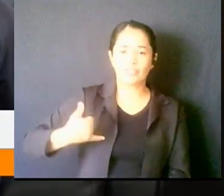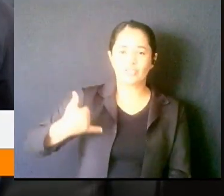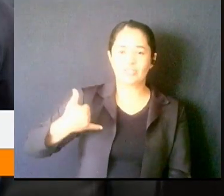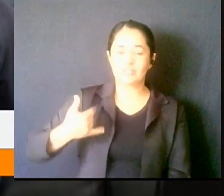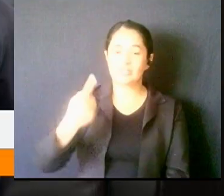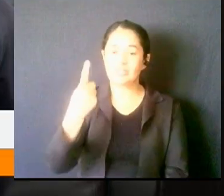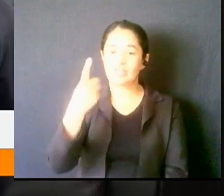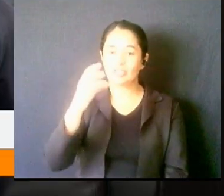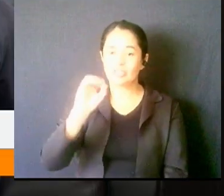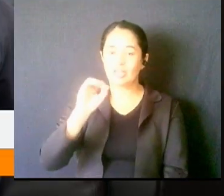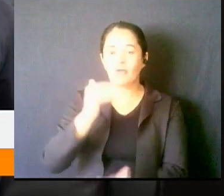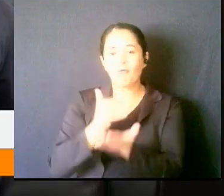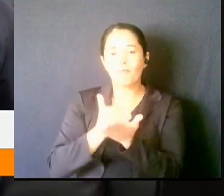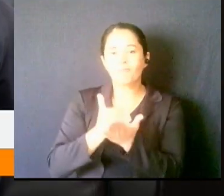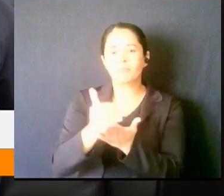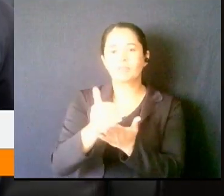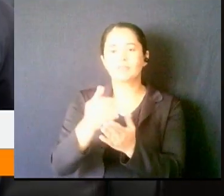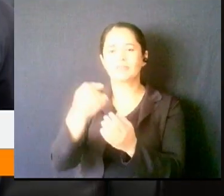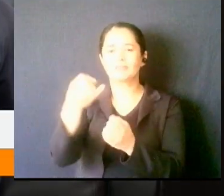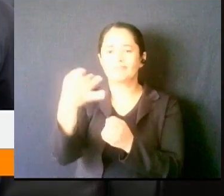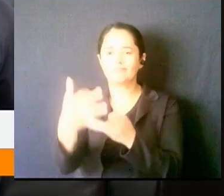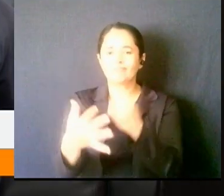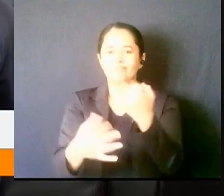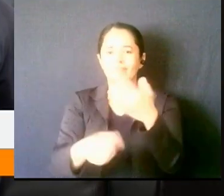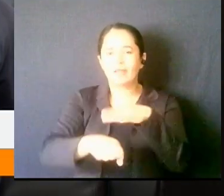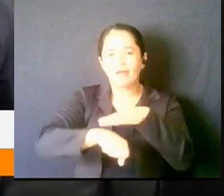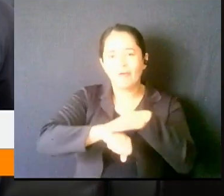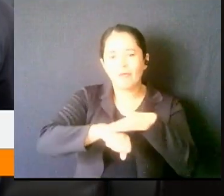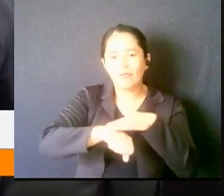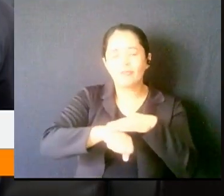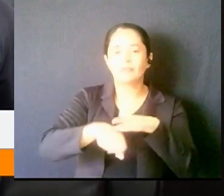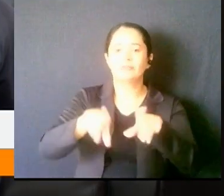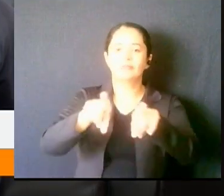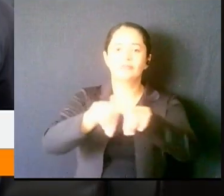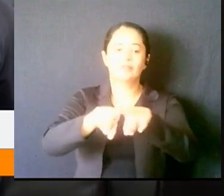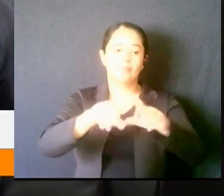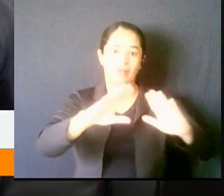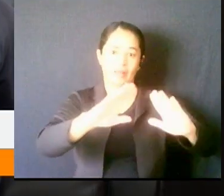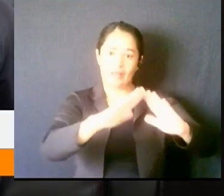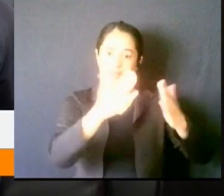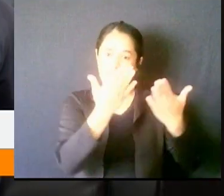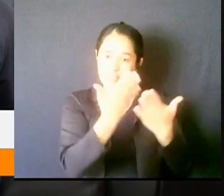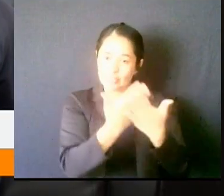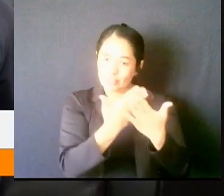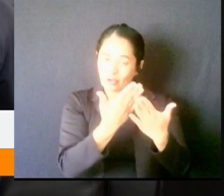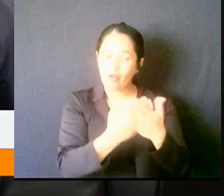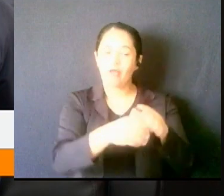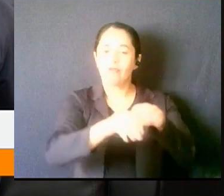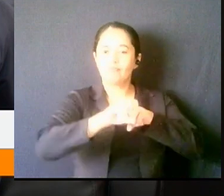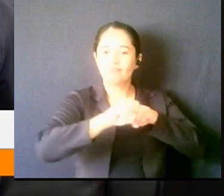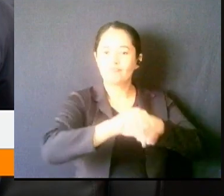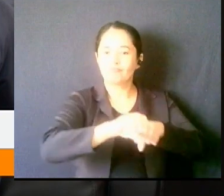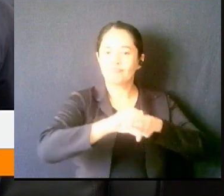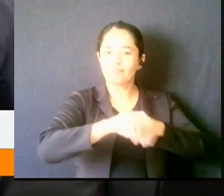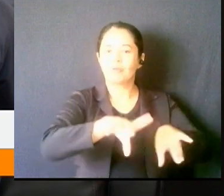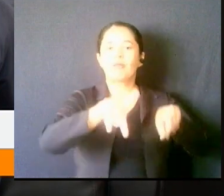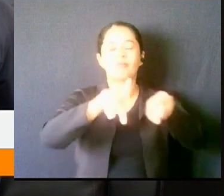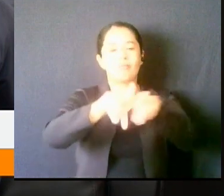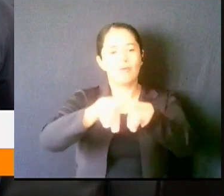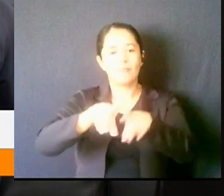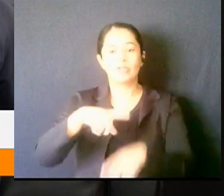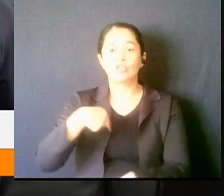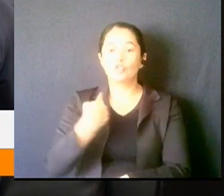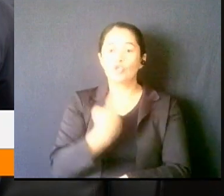conversa. E também orientar as escolas, né? Eu acho que é papel da gente, como profissionais de saúde que trabalham